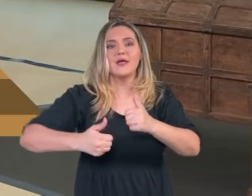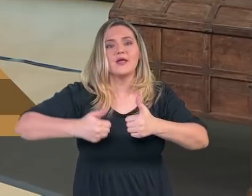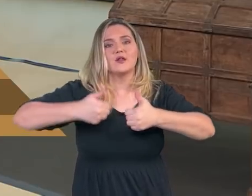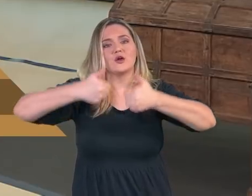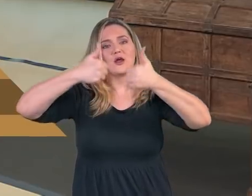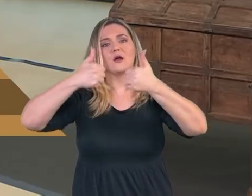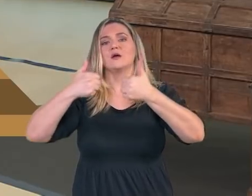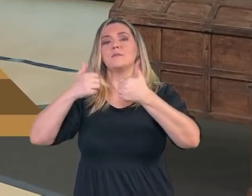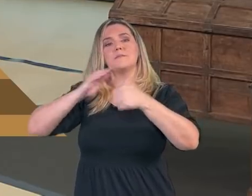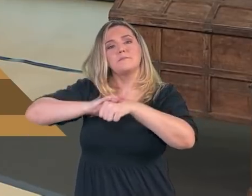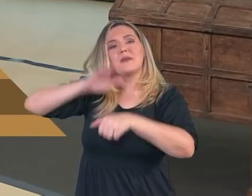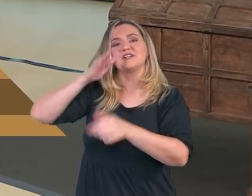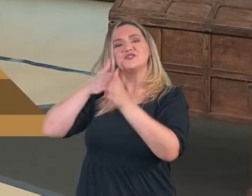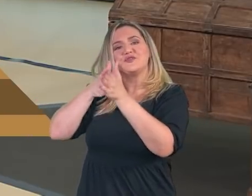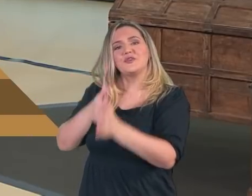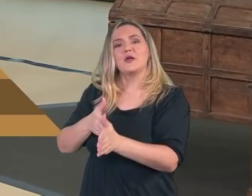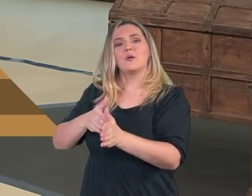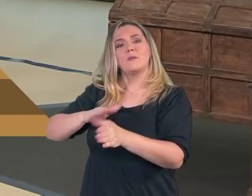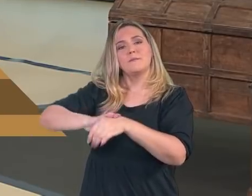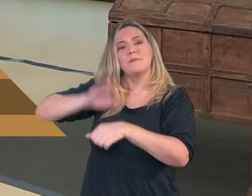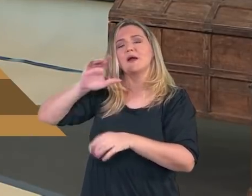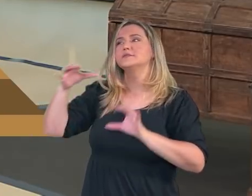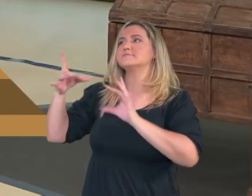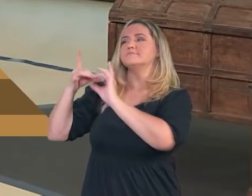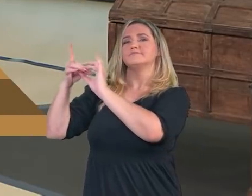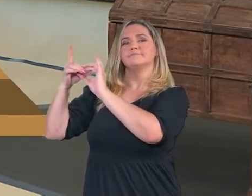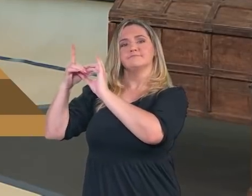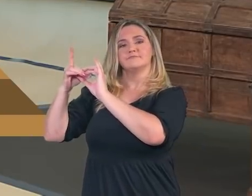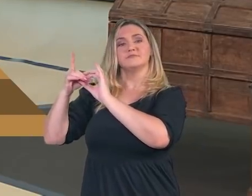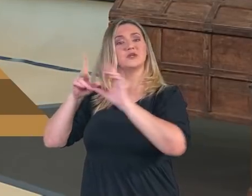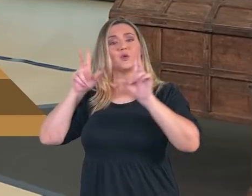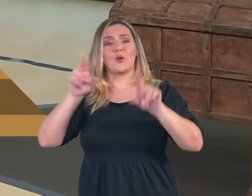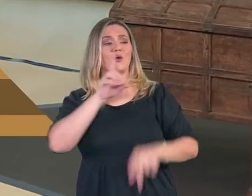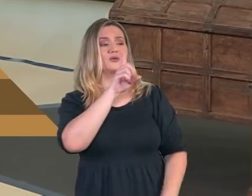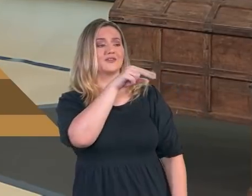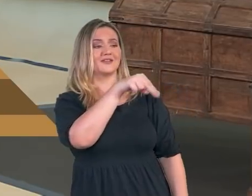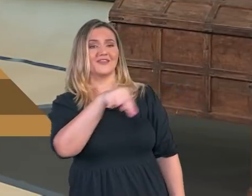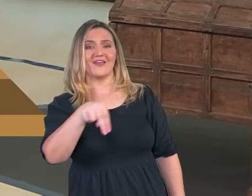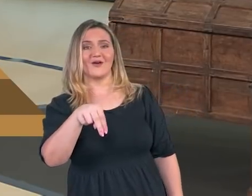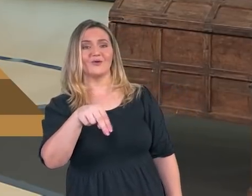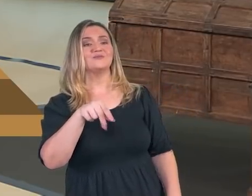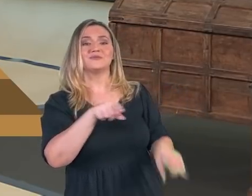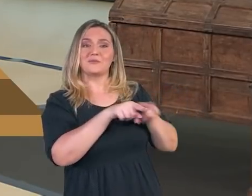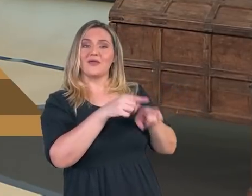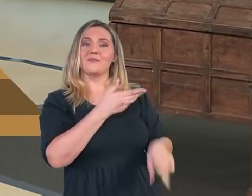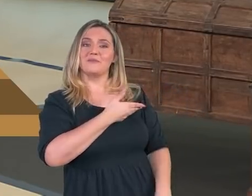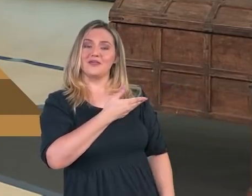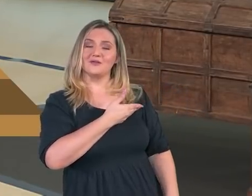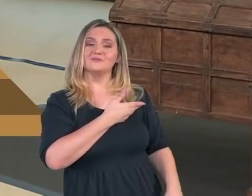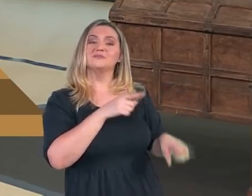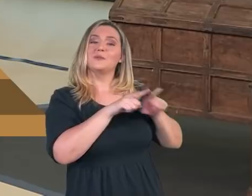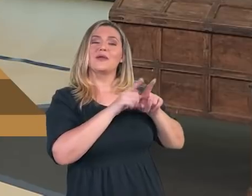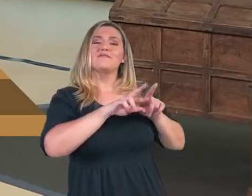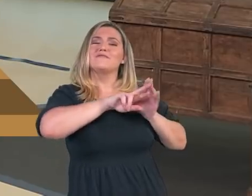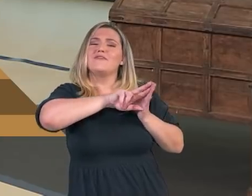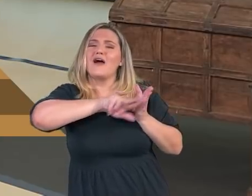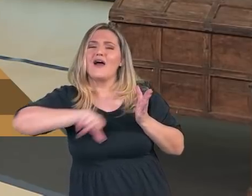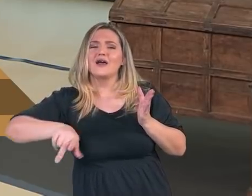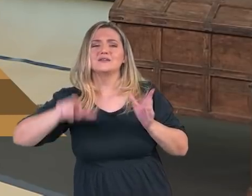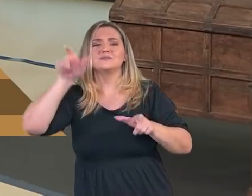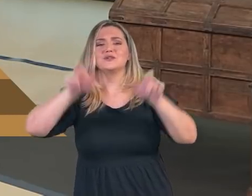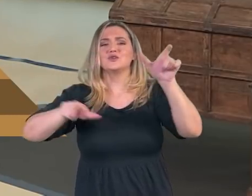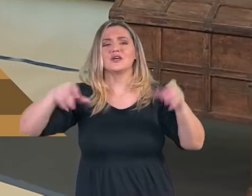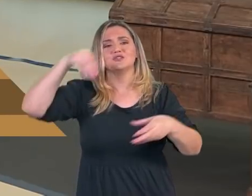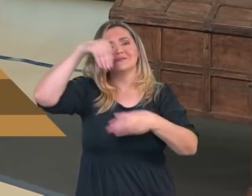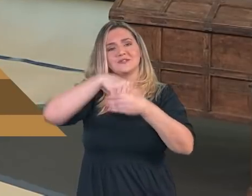assim que Deus trabalhou na vida de Daniel, de seus companheiros e de tantos outros heróis e heroínas descritos na palavra de